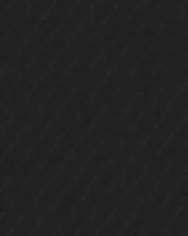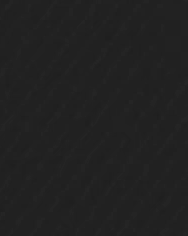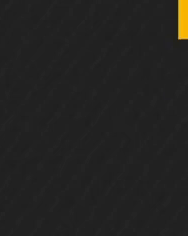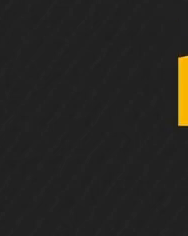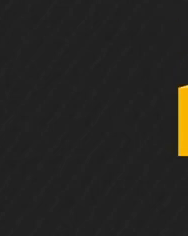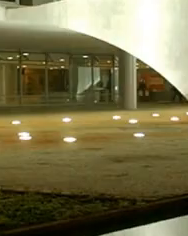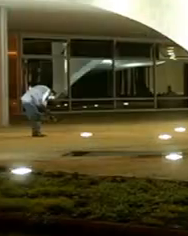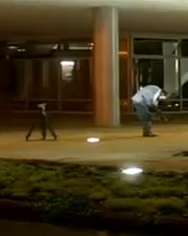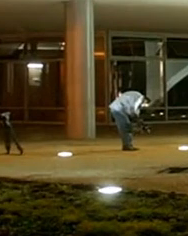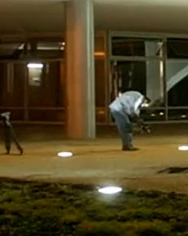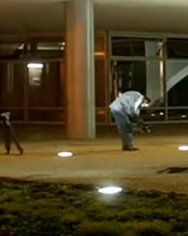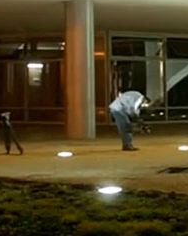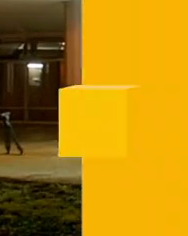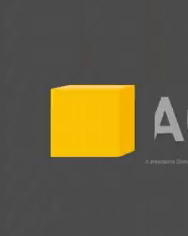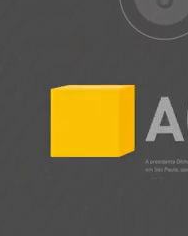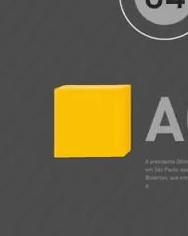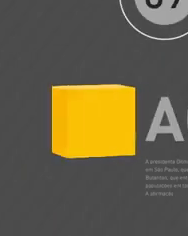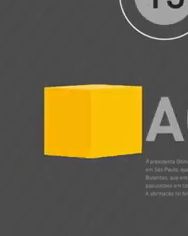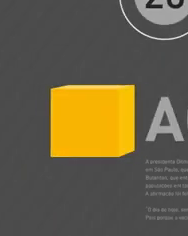Música